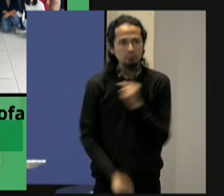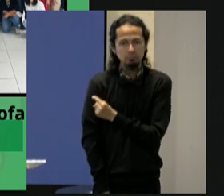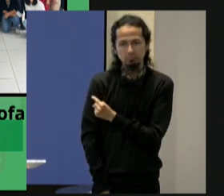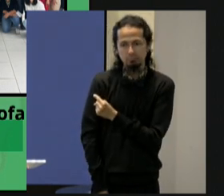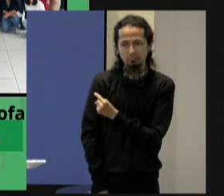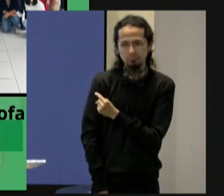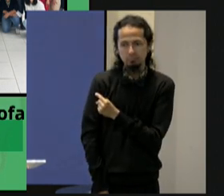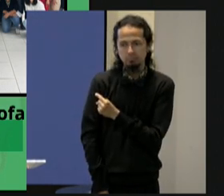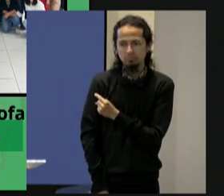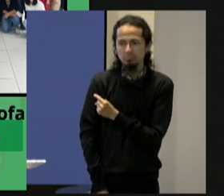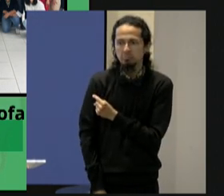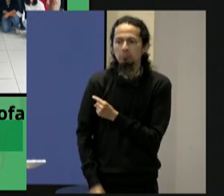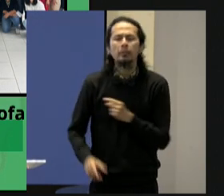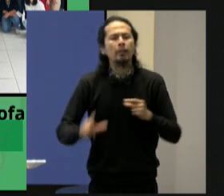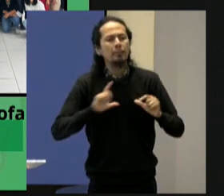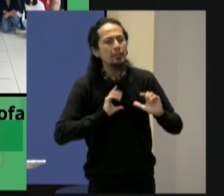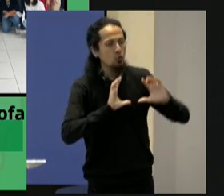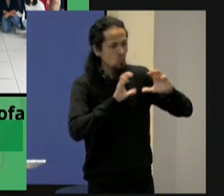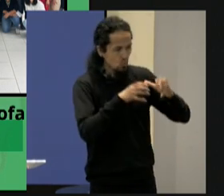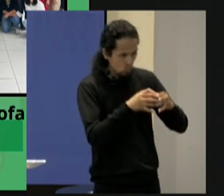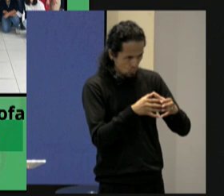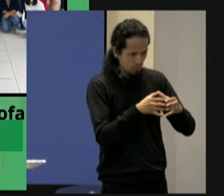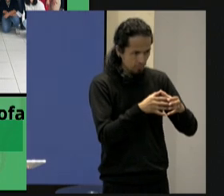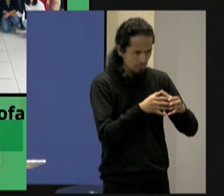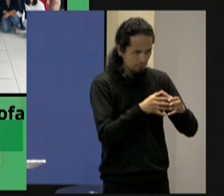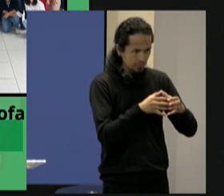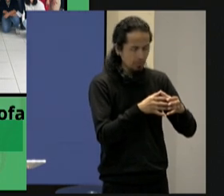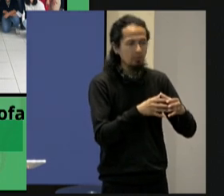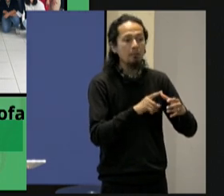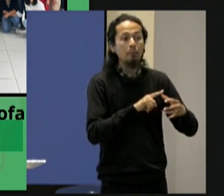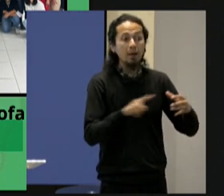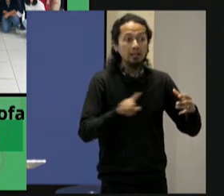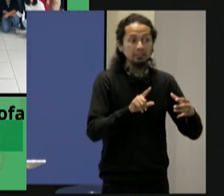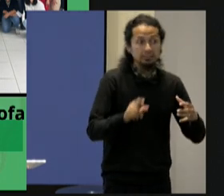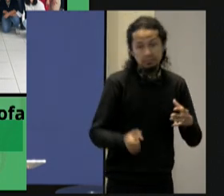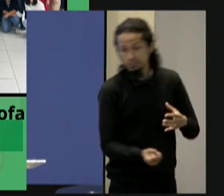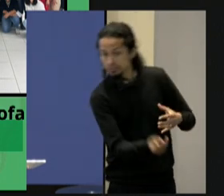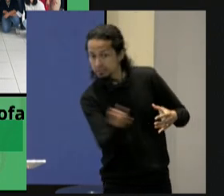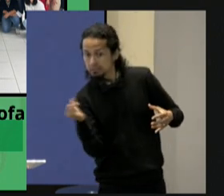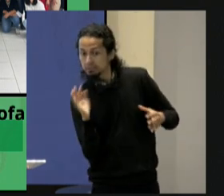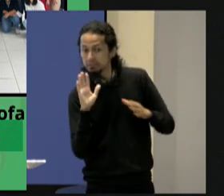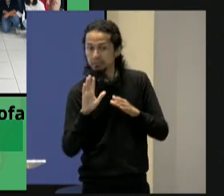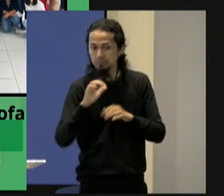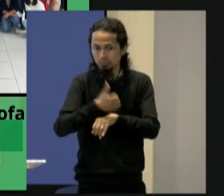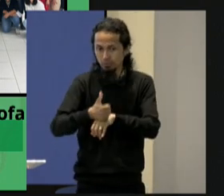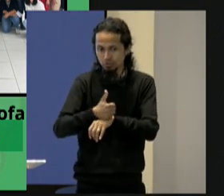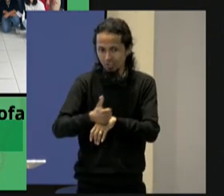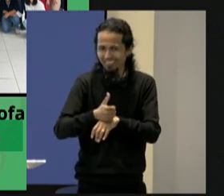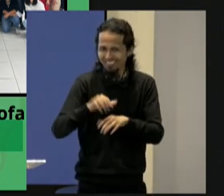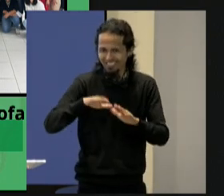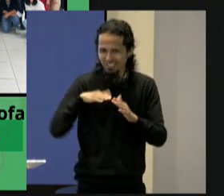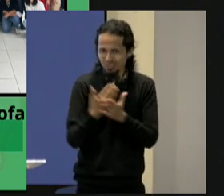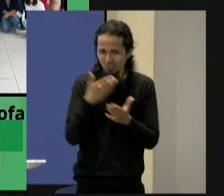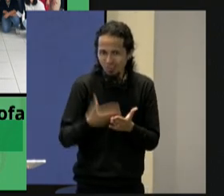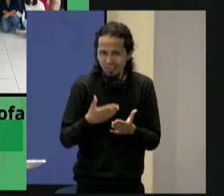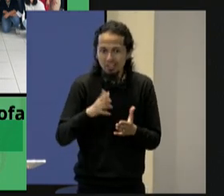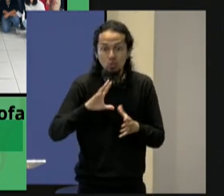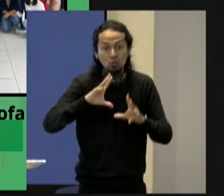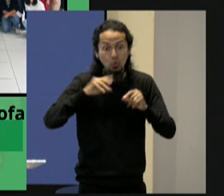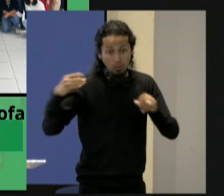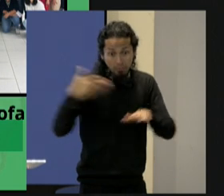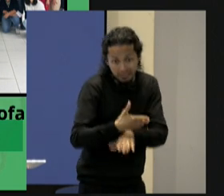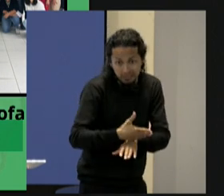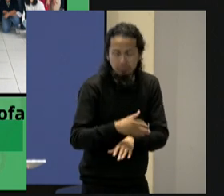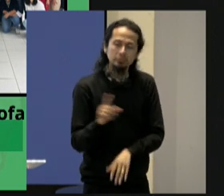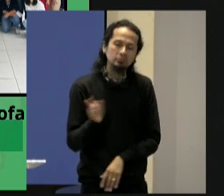GT, mas a gente não tem 100% de adesão na escola. Então, a gente quer também trazer na formação, nos nossos encontros